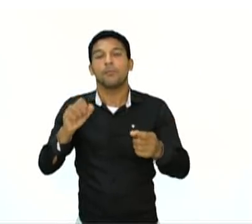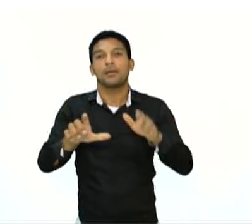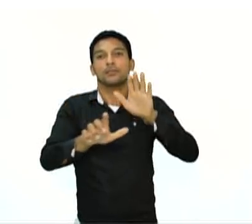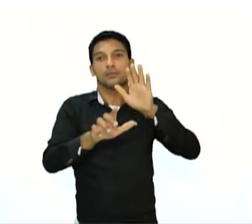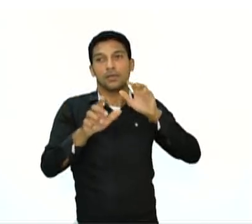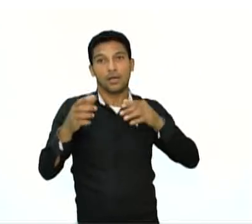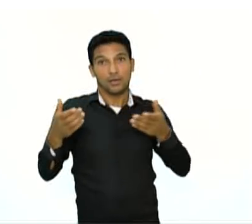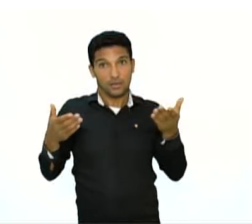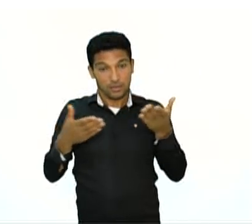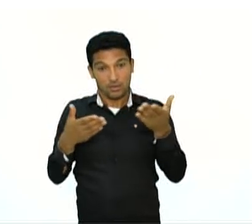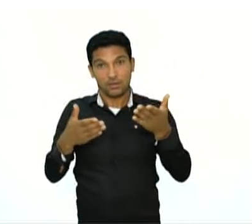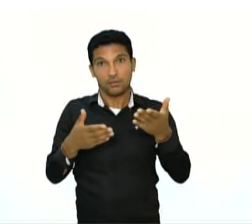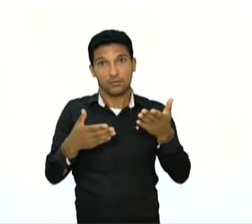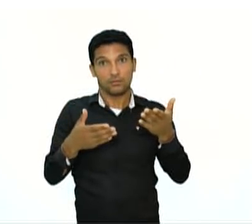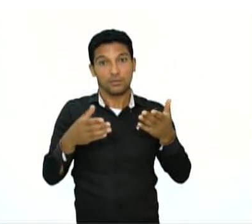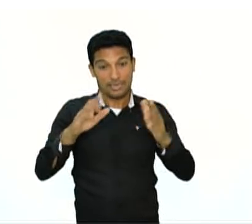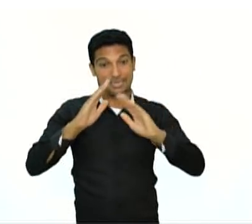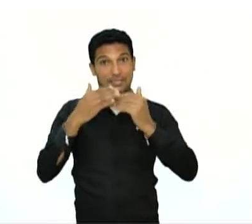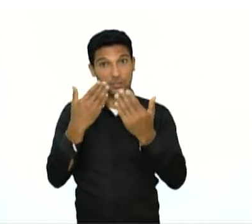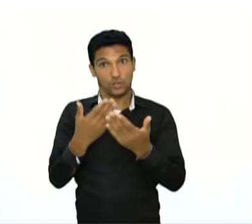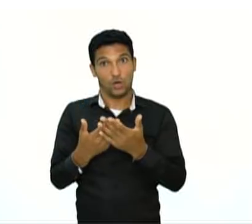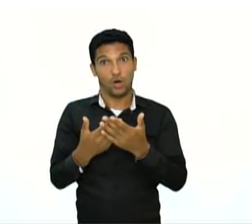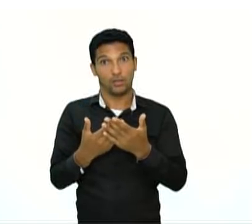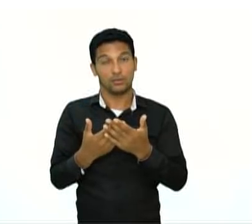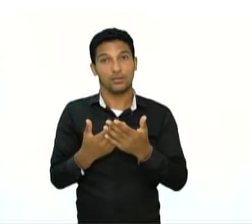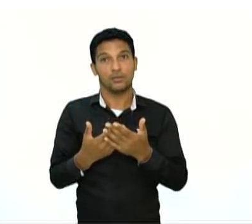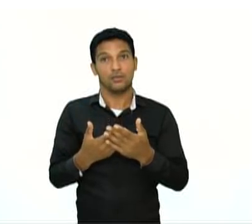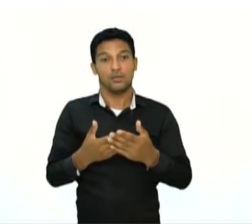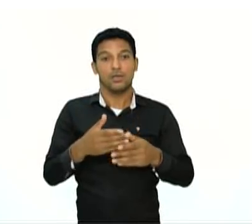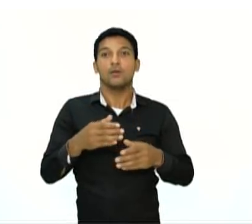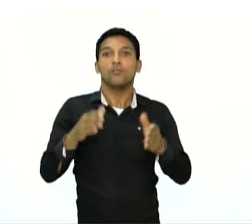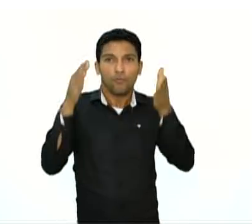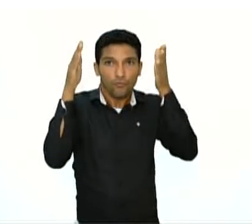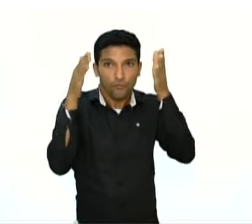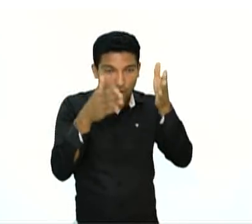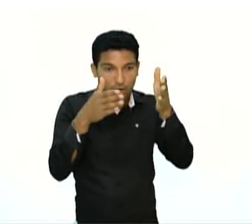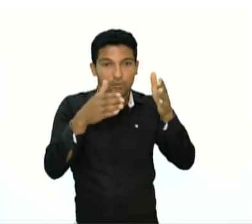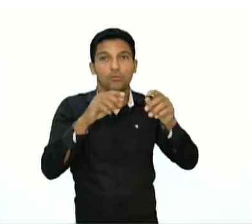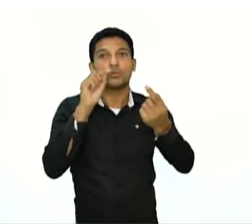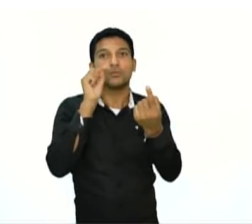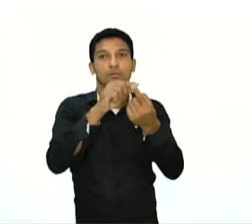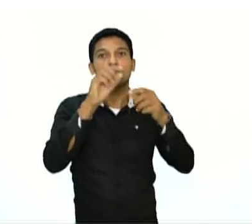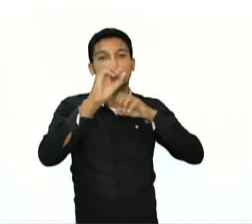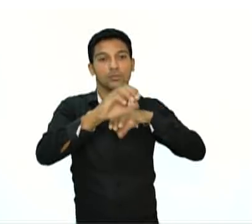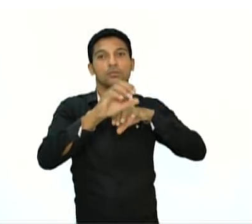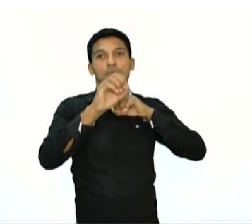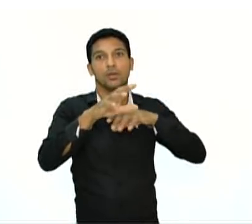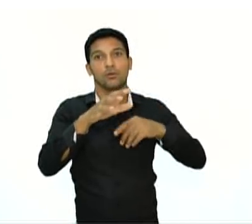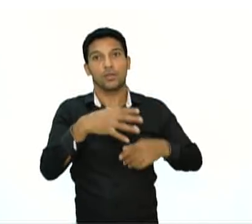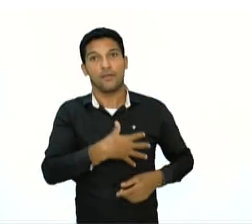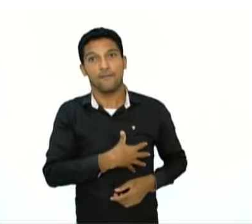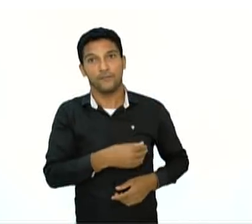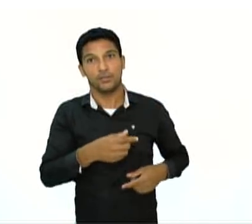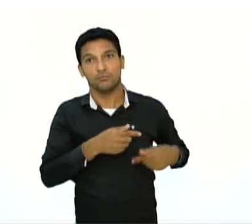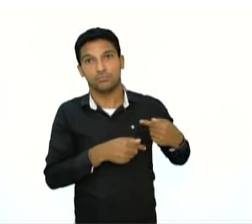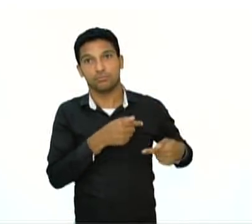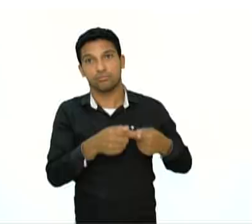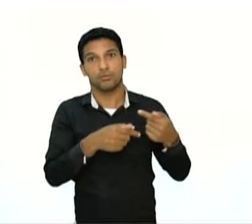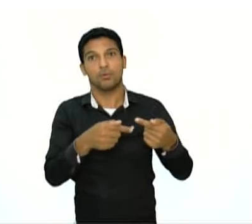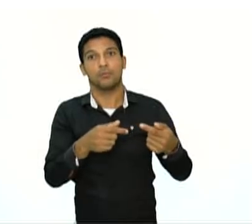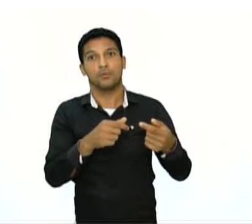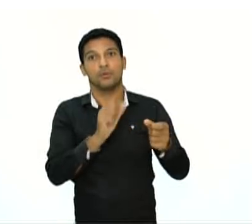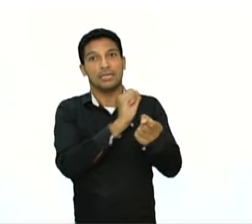libertos. De que maneira? Entrando em navios no porto de Paranaguá, que nós já conhecemos lá atrás, e fossem